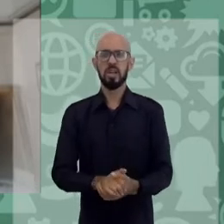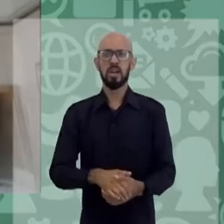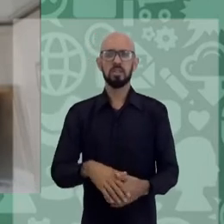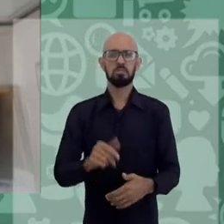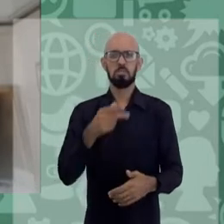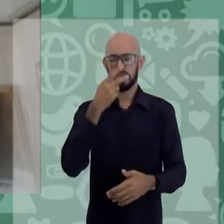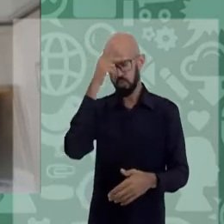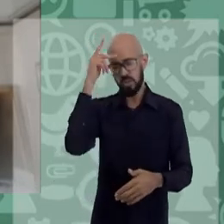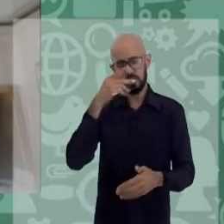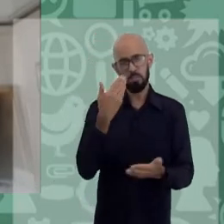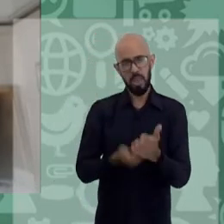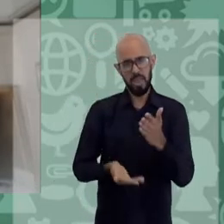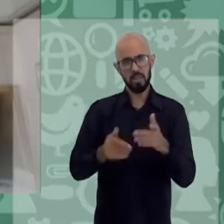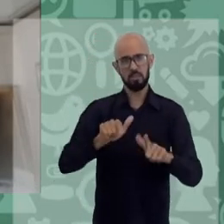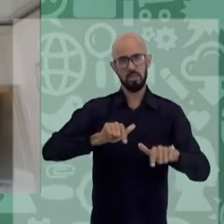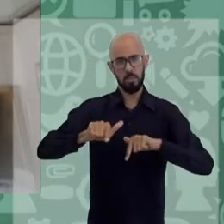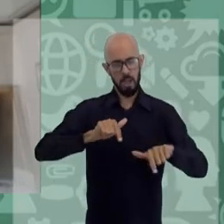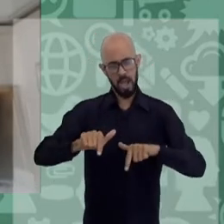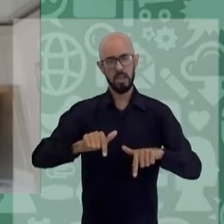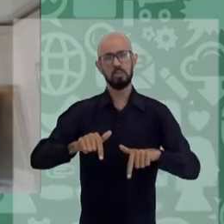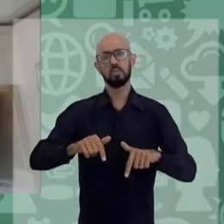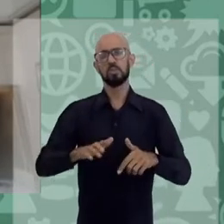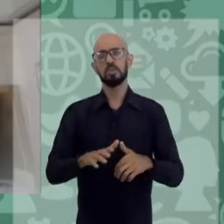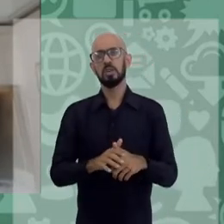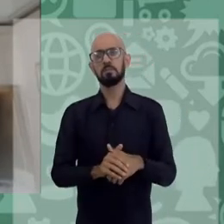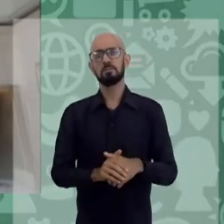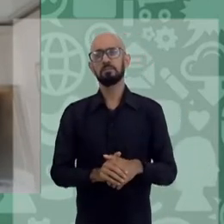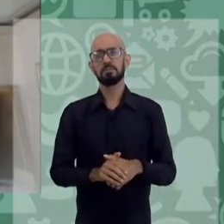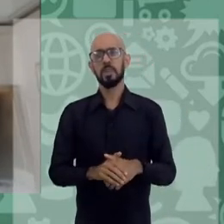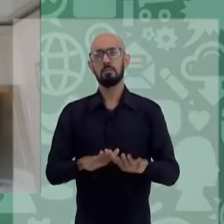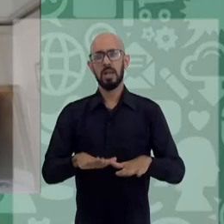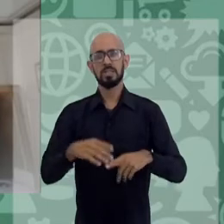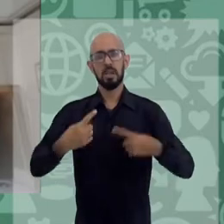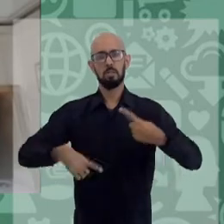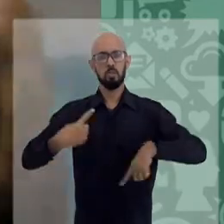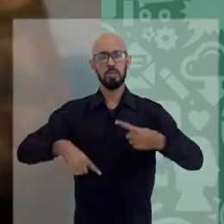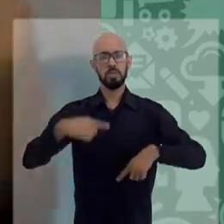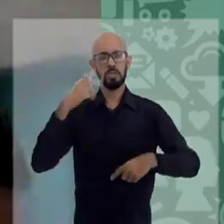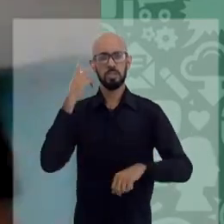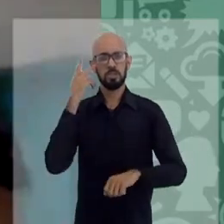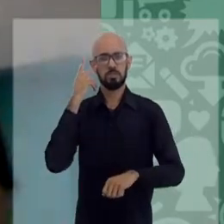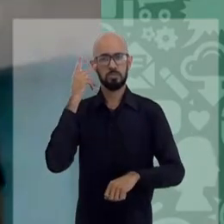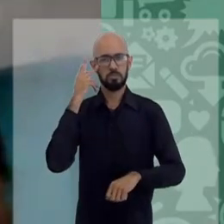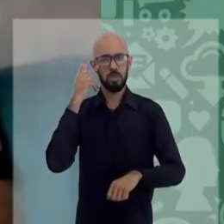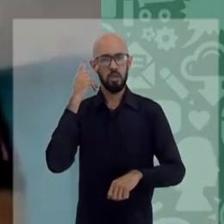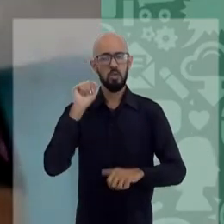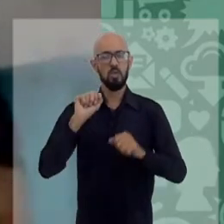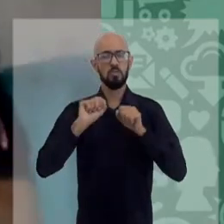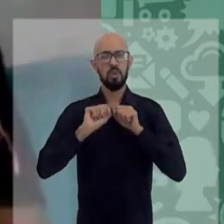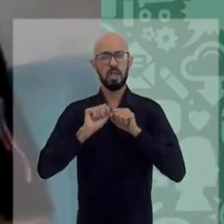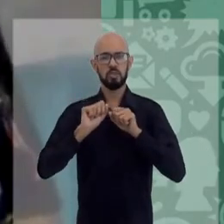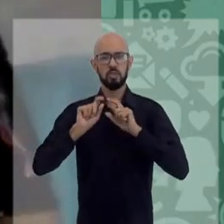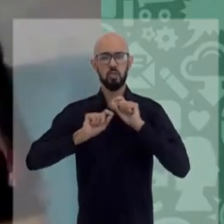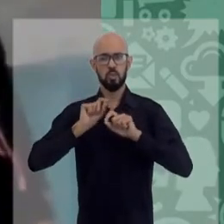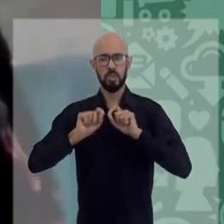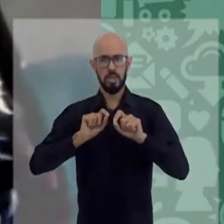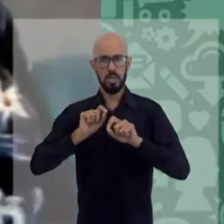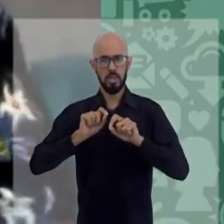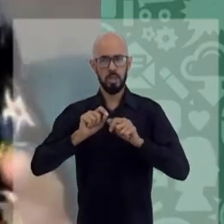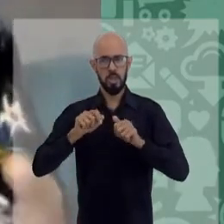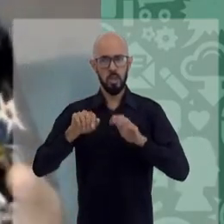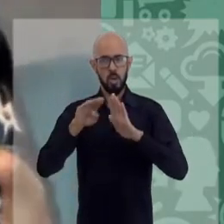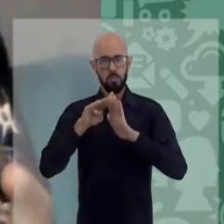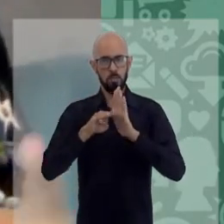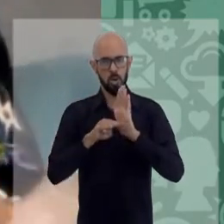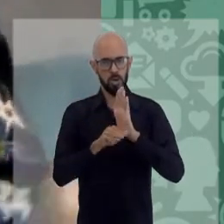As pessoas começam a perder emprego e tudo mais lá. A Prefeitura de São Paulo, ela implementa um programa